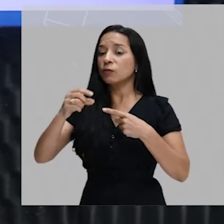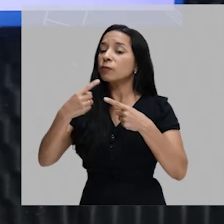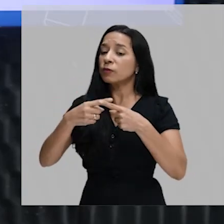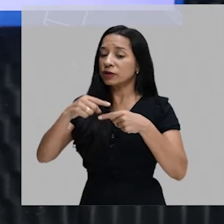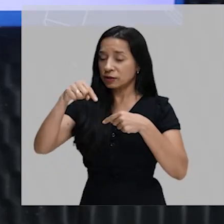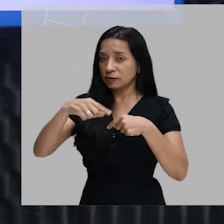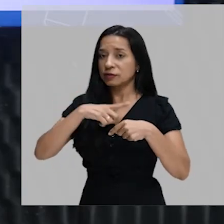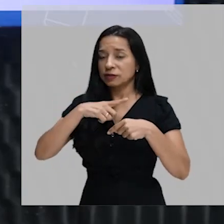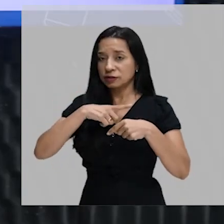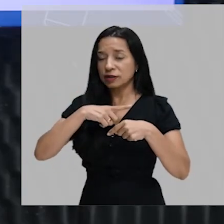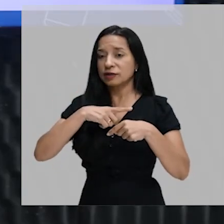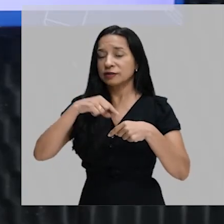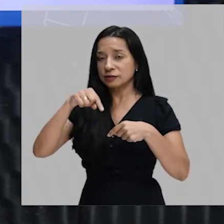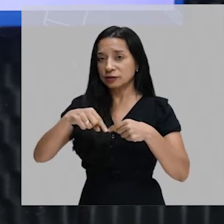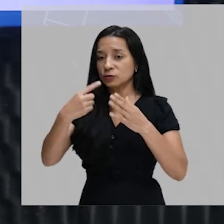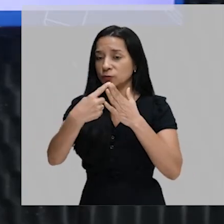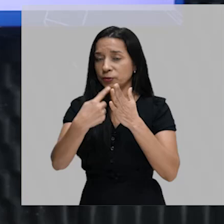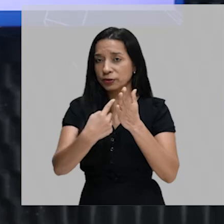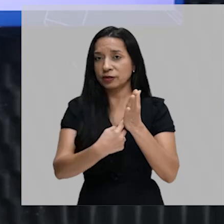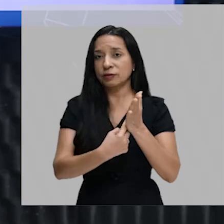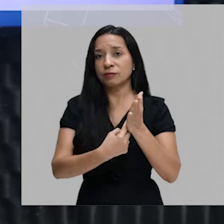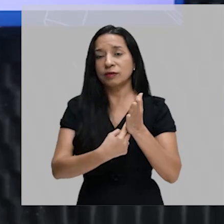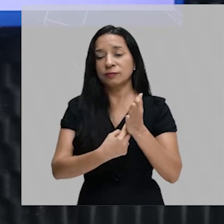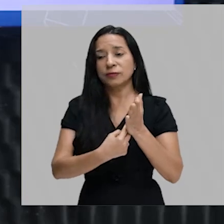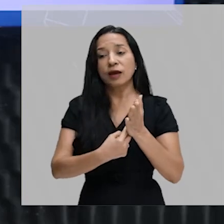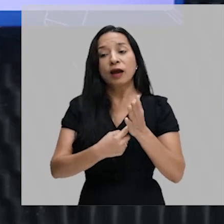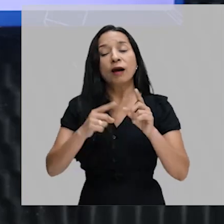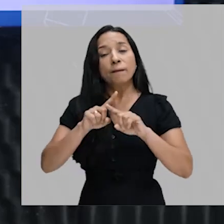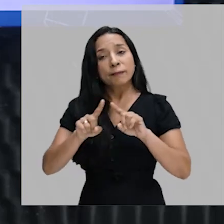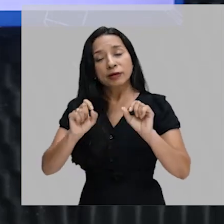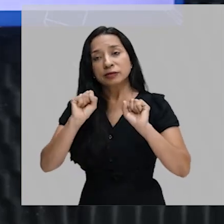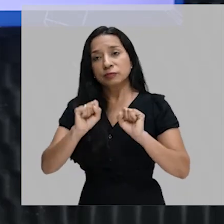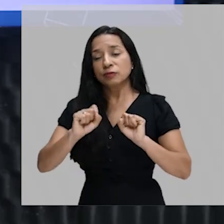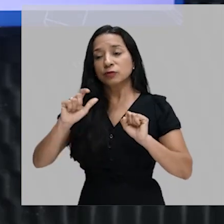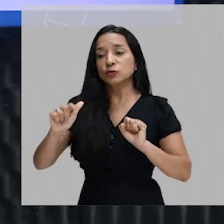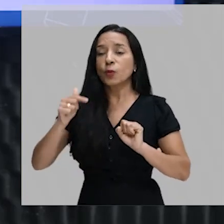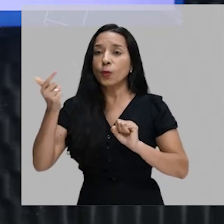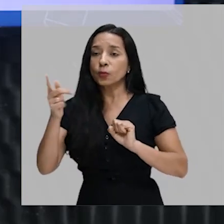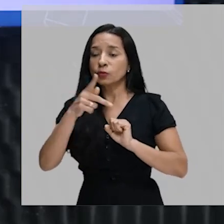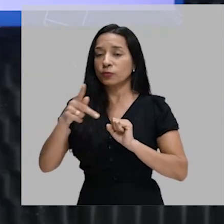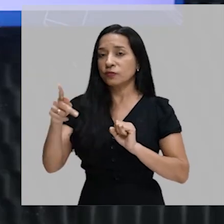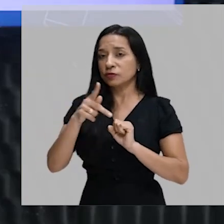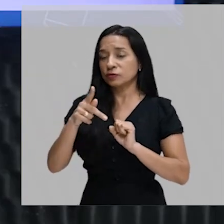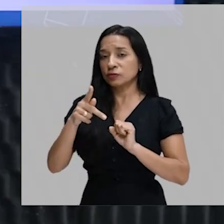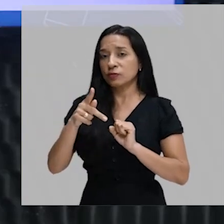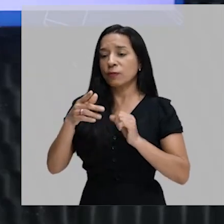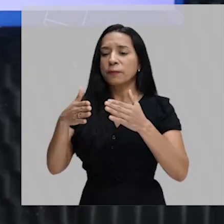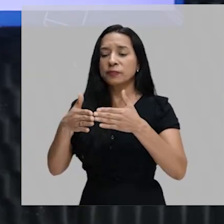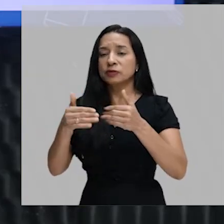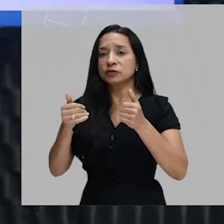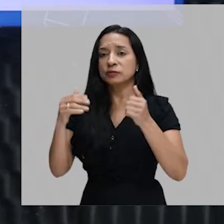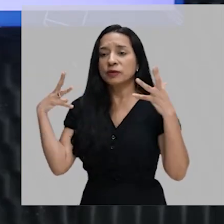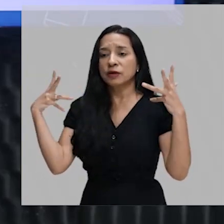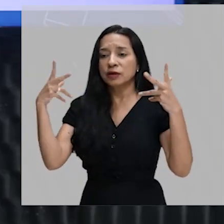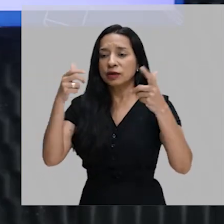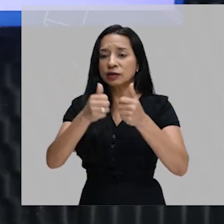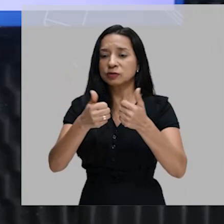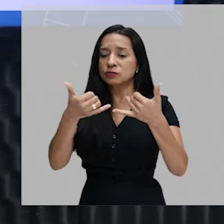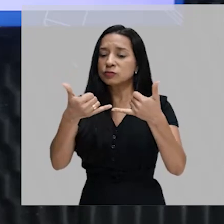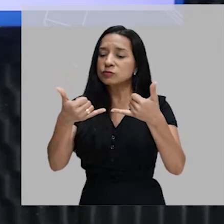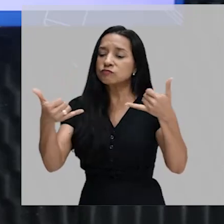a professora de língua portuguesa e literatura pedir para você resumir em linhas gerais o que foi